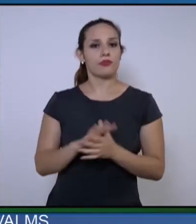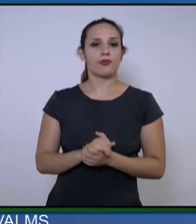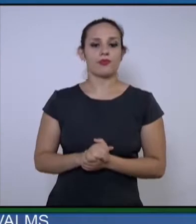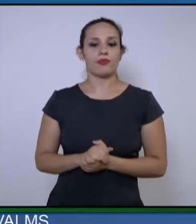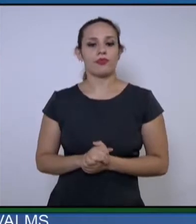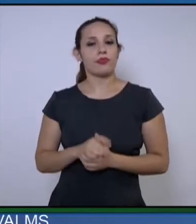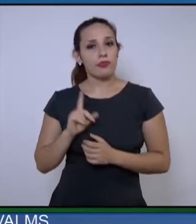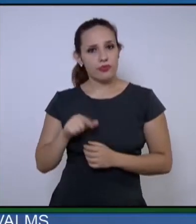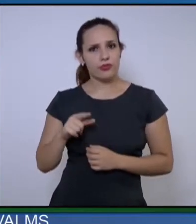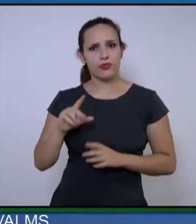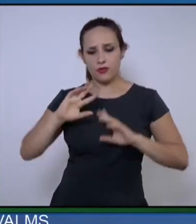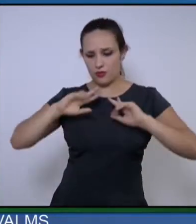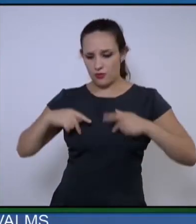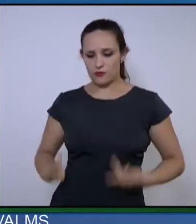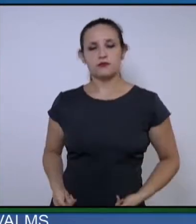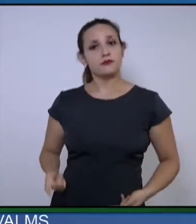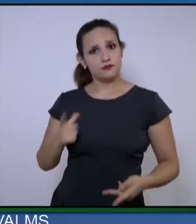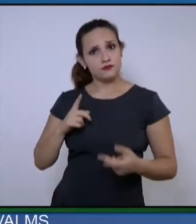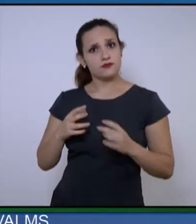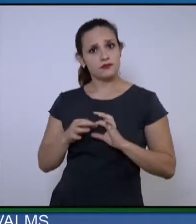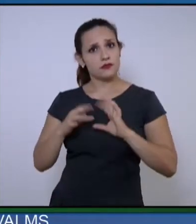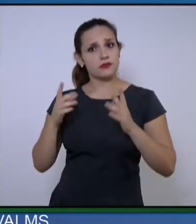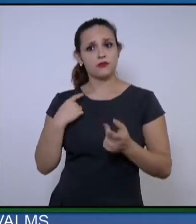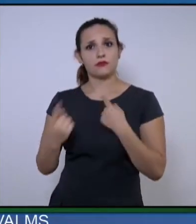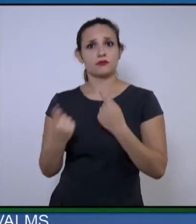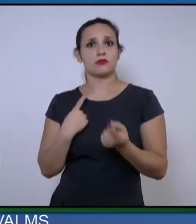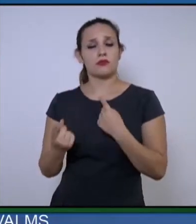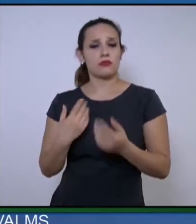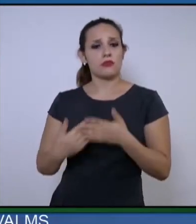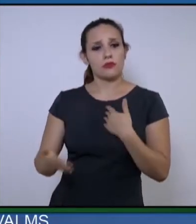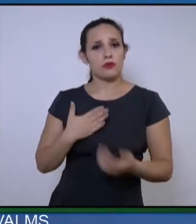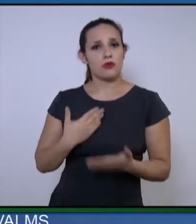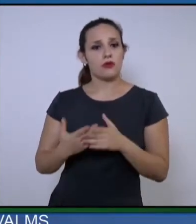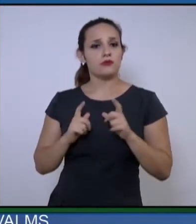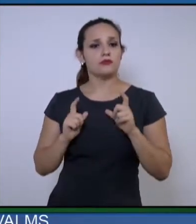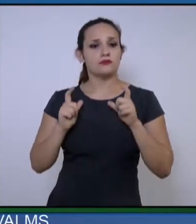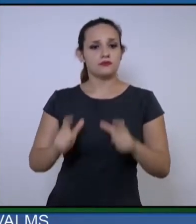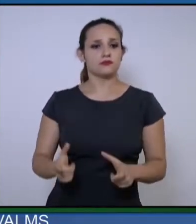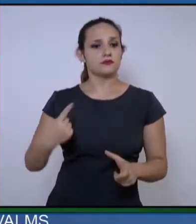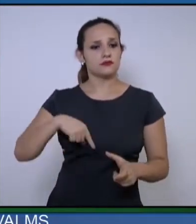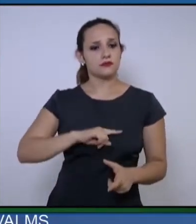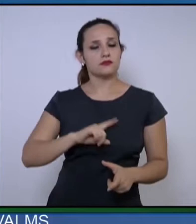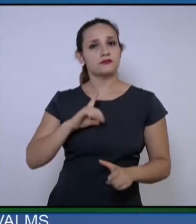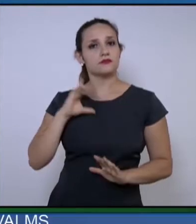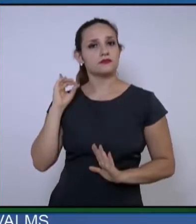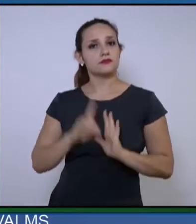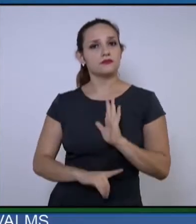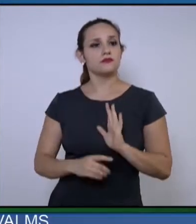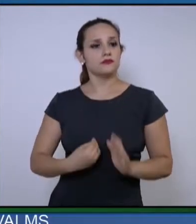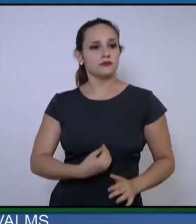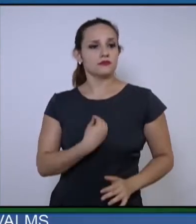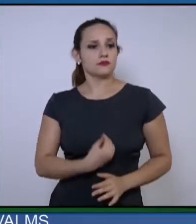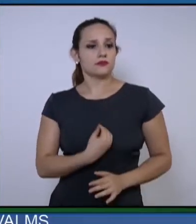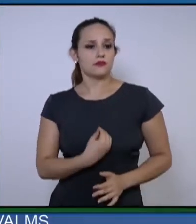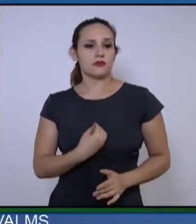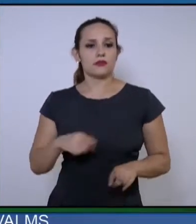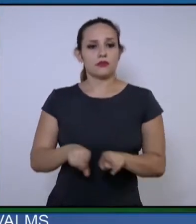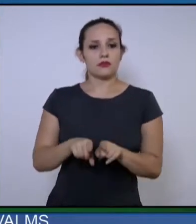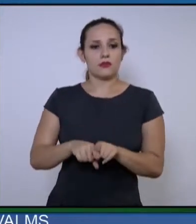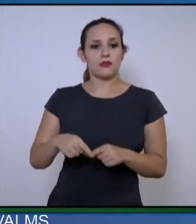ser humano, do direito à vida, do direito à democracia,